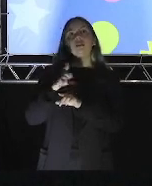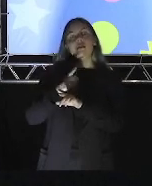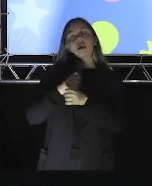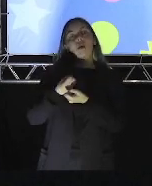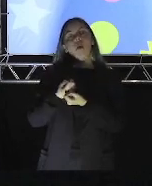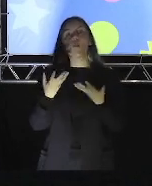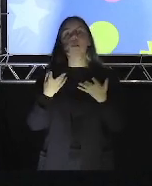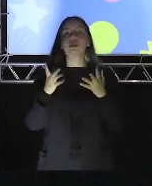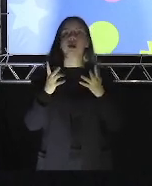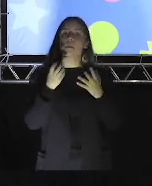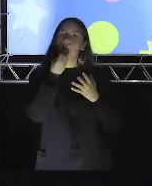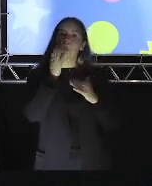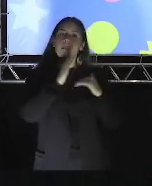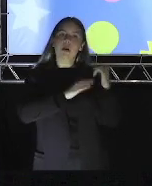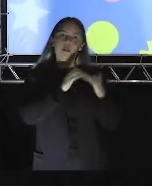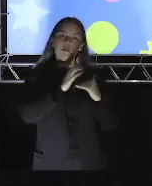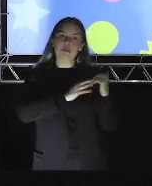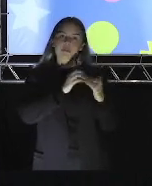compartilhando ali boas práticas.